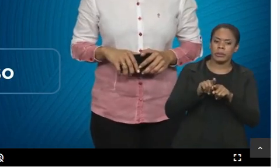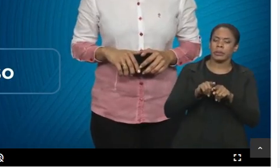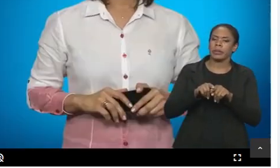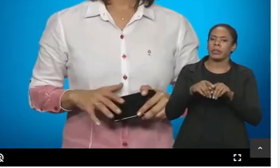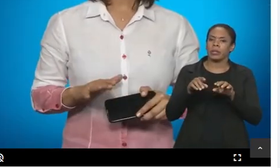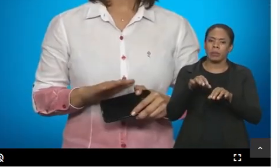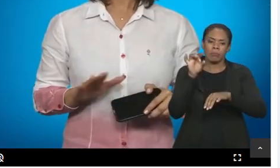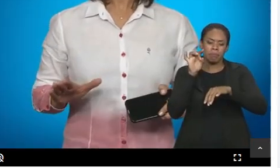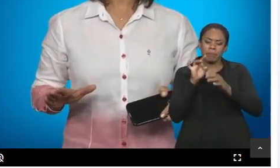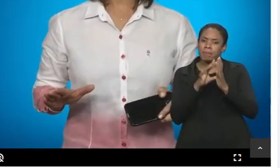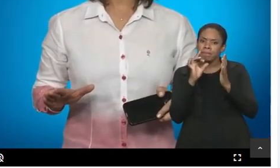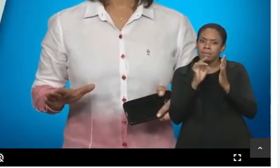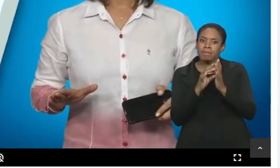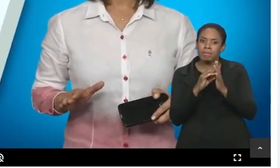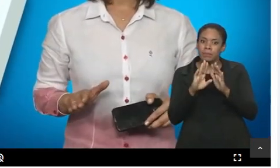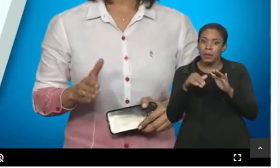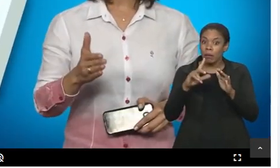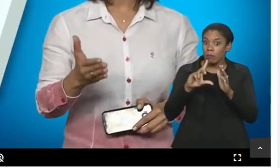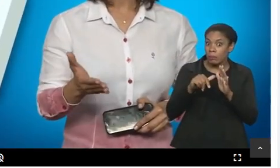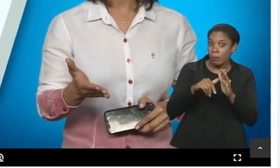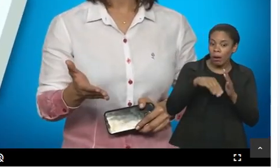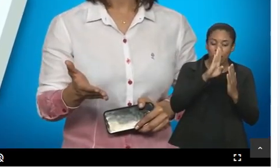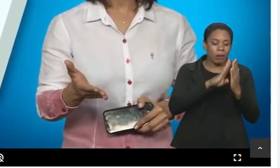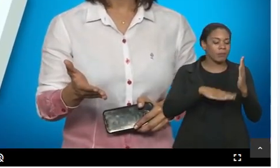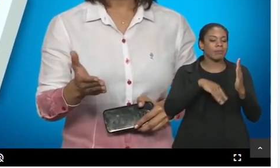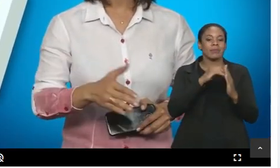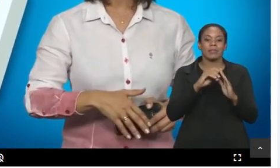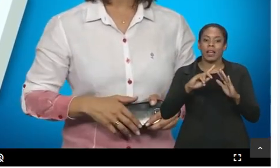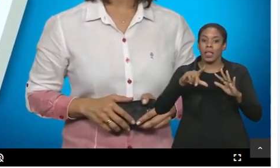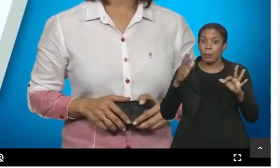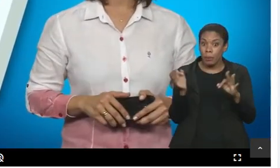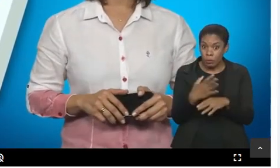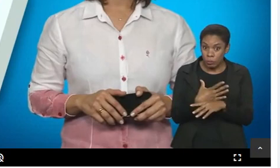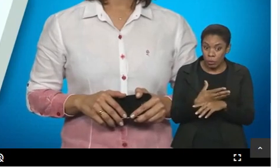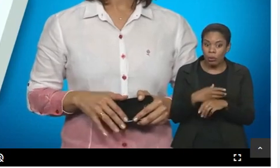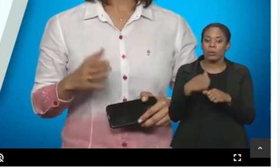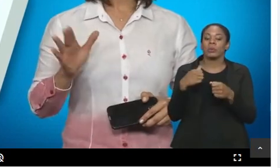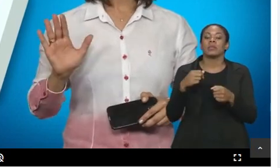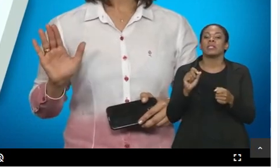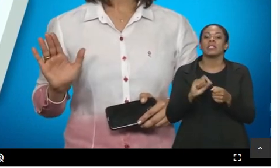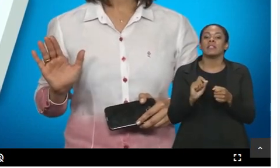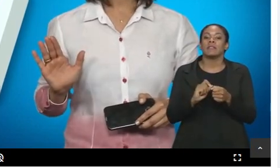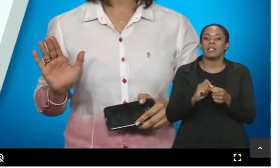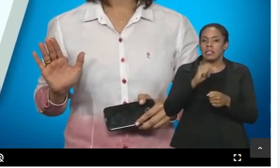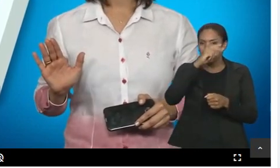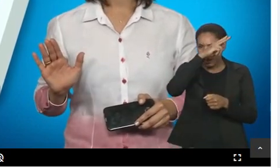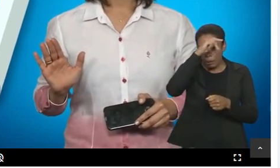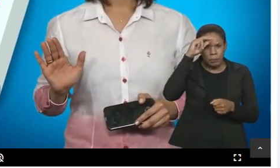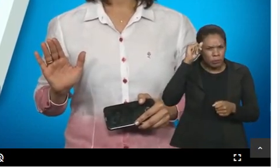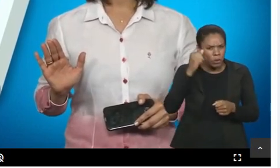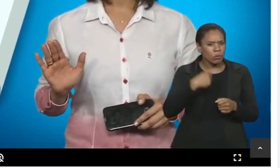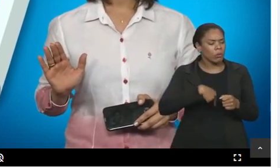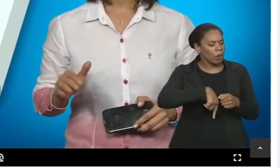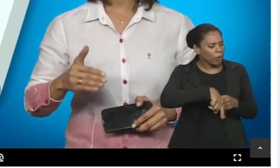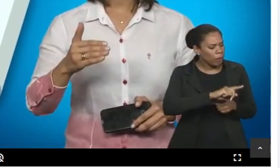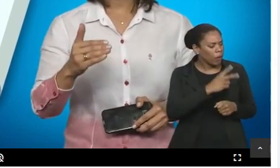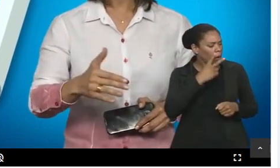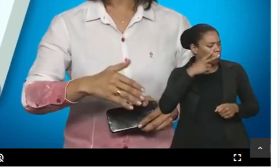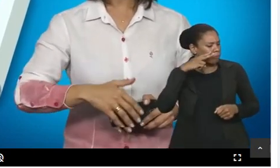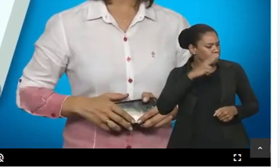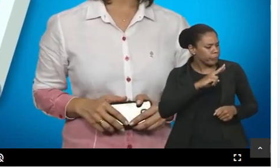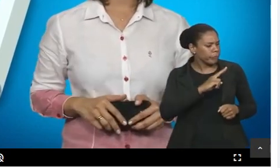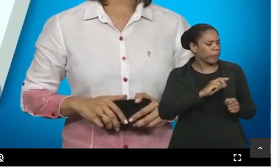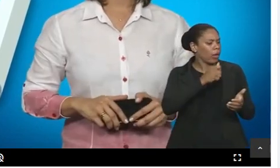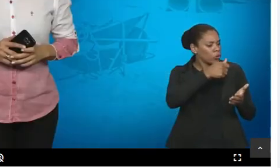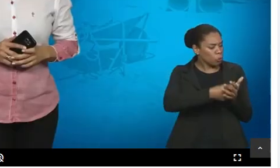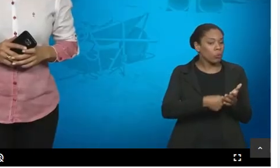finalmente, pintura. Quando está tudo pronto, a gente solicita à prefeitura a baixa de habite-se, mas isso ainda vai demorar um pouco, apesar da gente estar